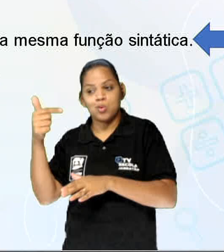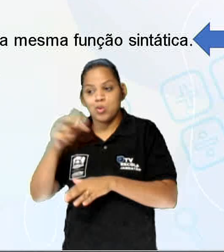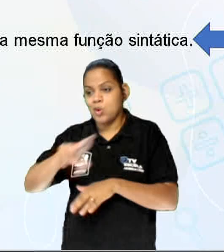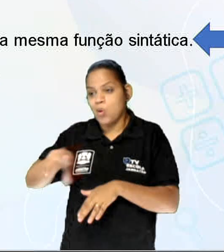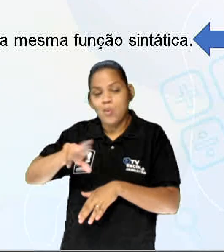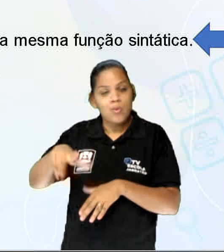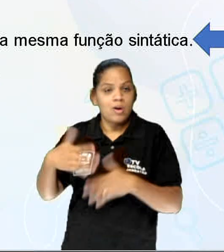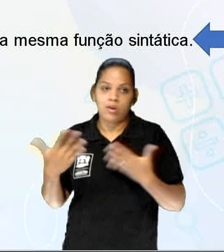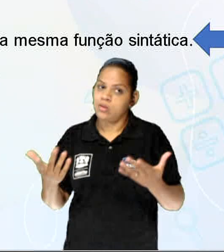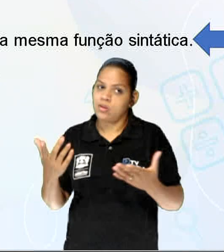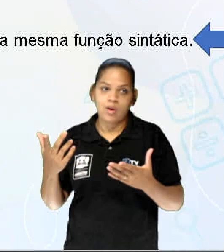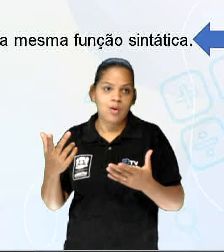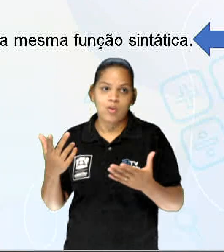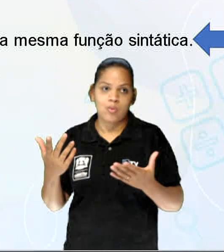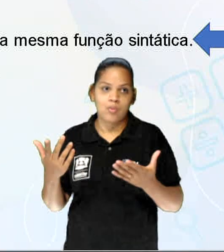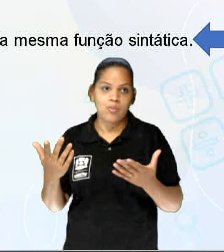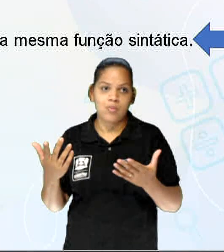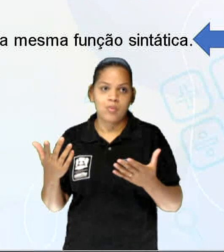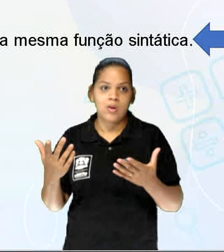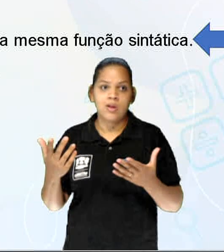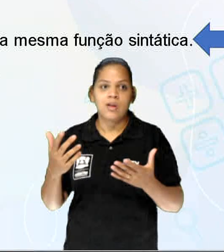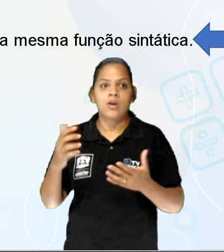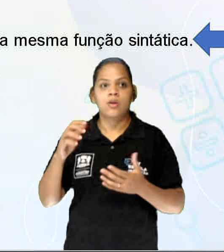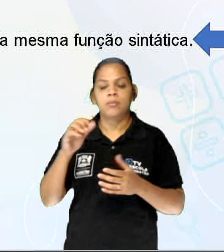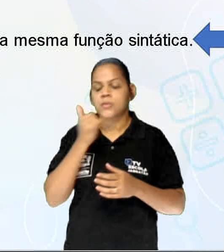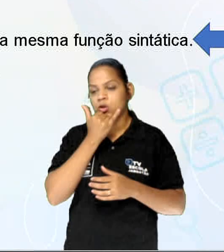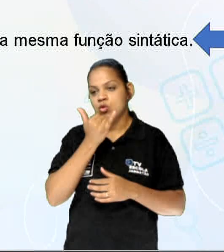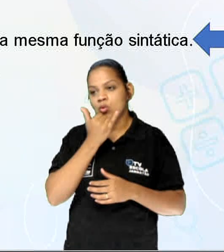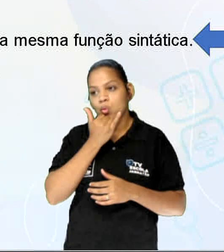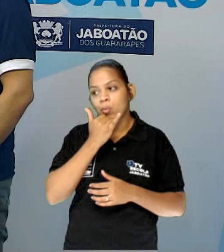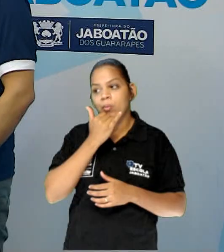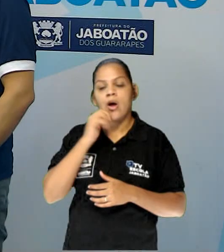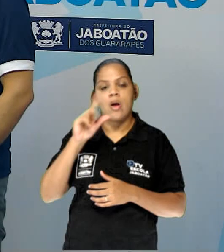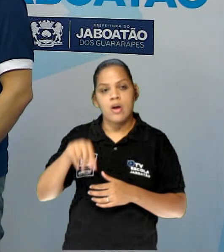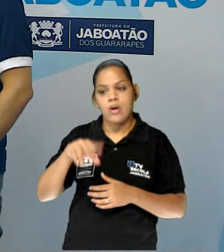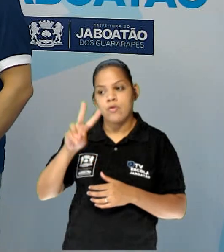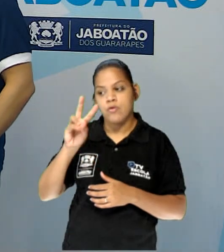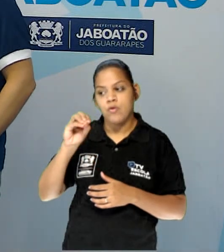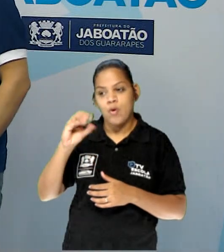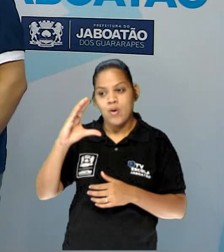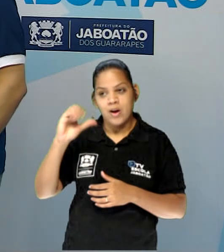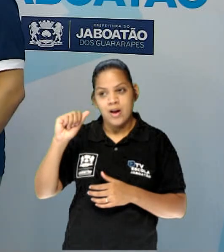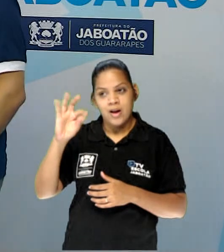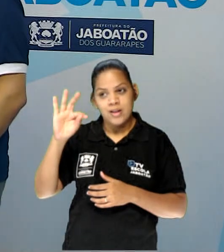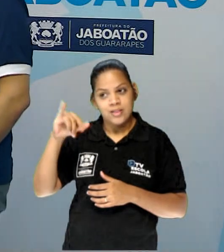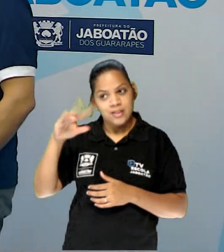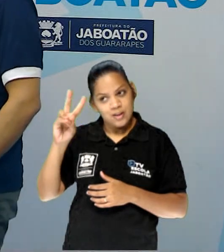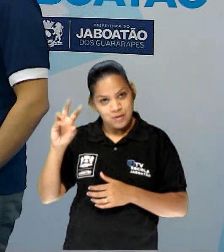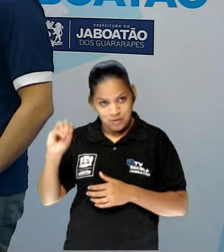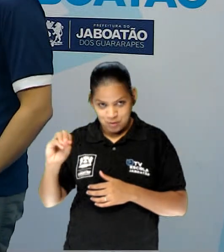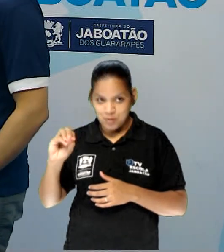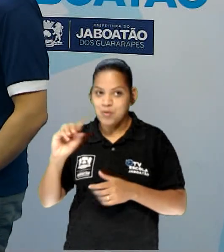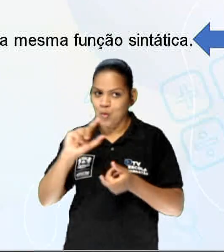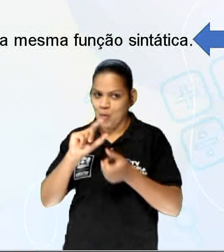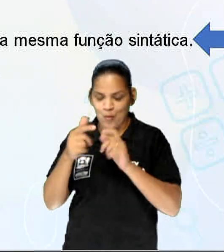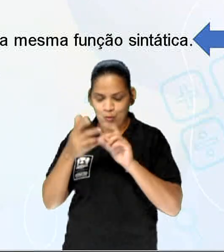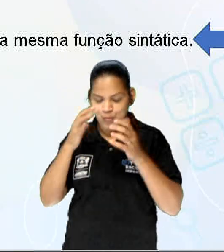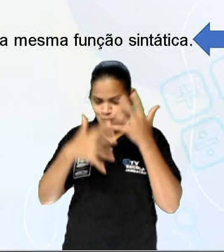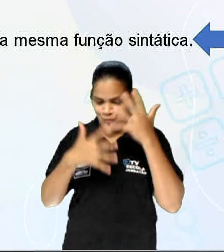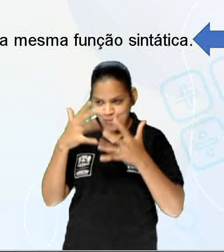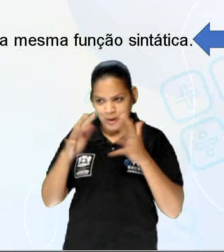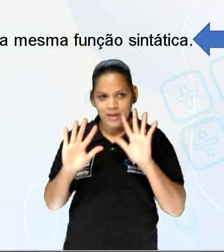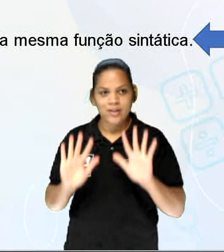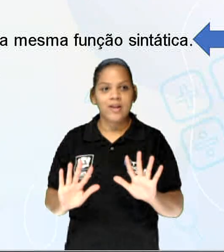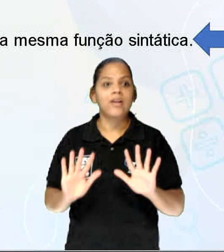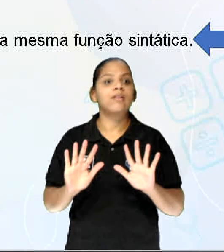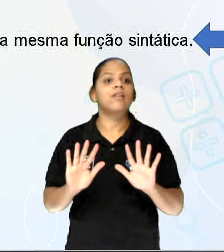seria, não é um aposto, é o vocativo, né? Acabei confundindo aqui as nomenclaturas. Vamos aí para o item D. É possível retirar esse